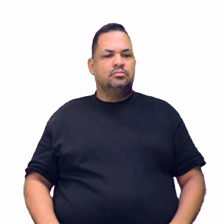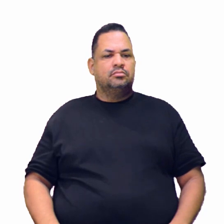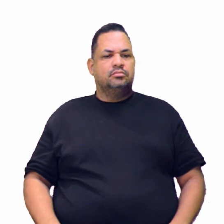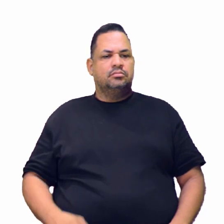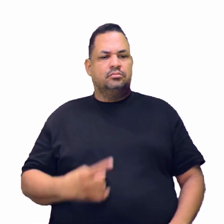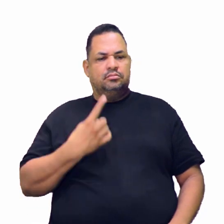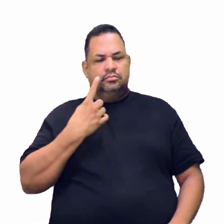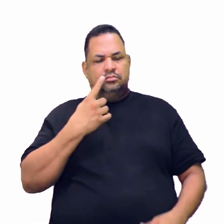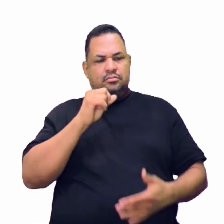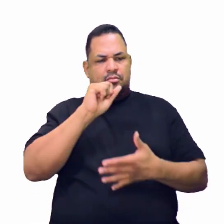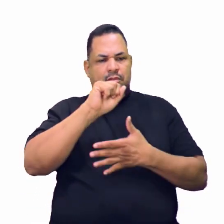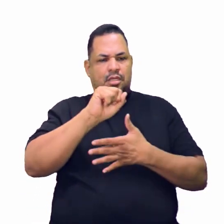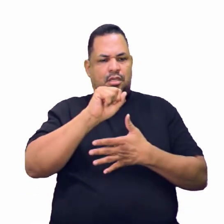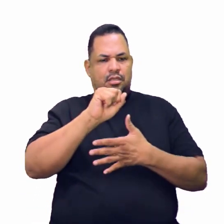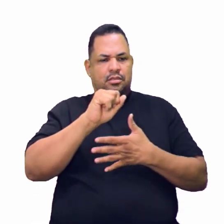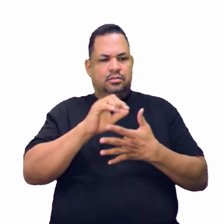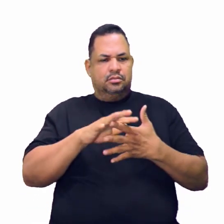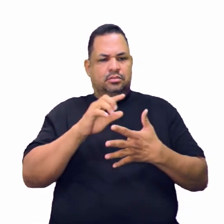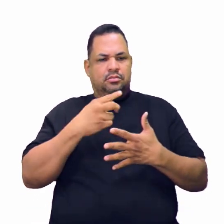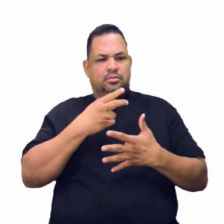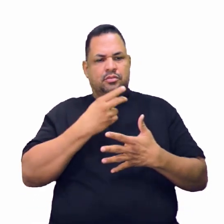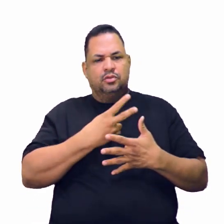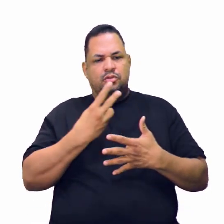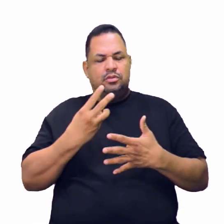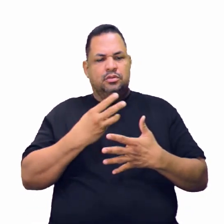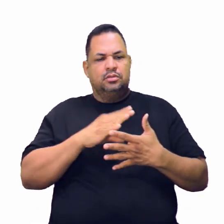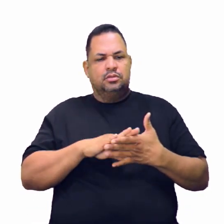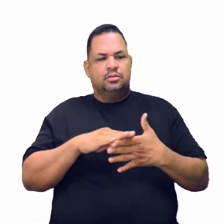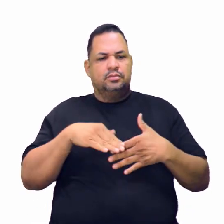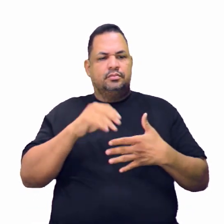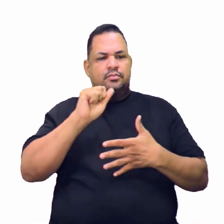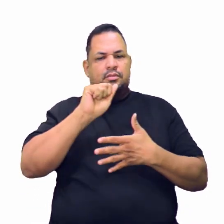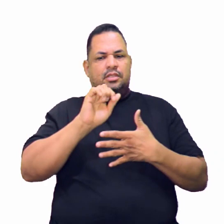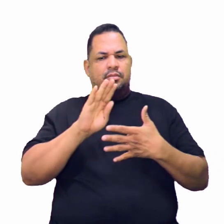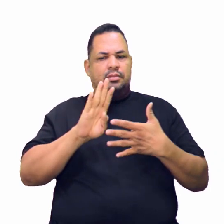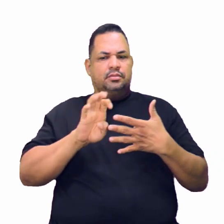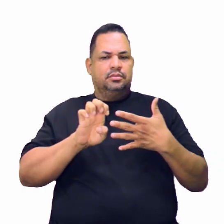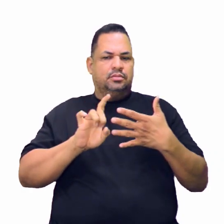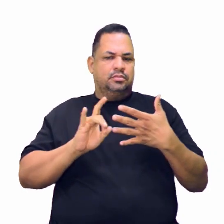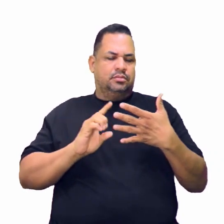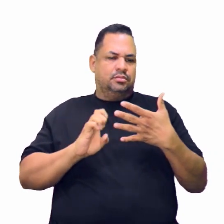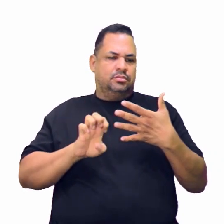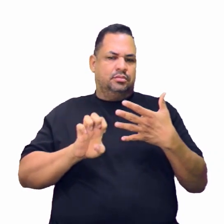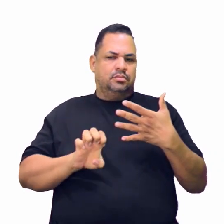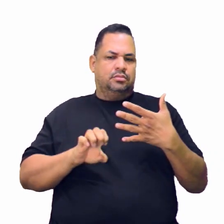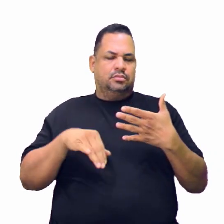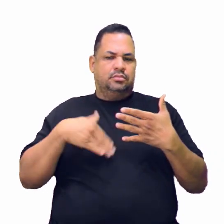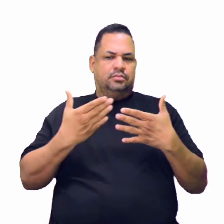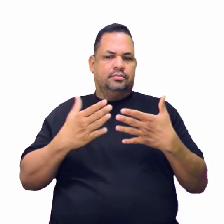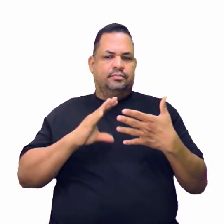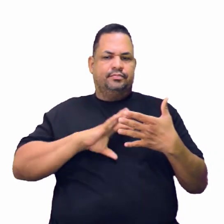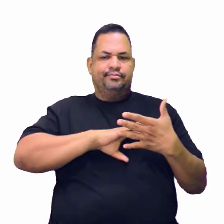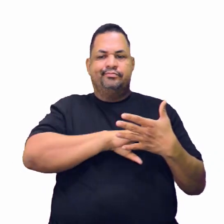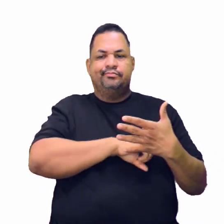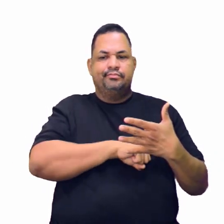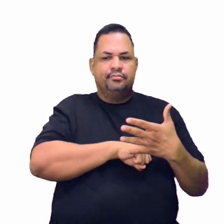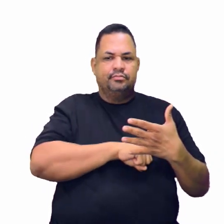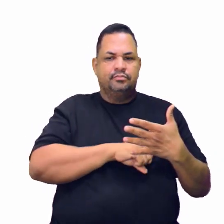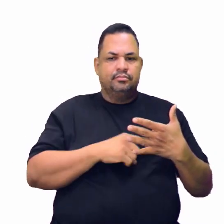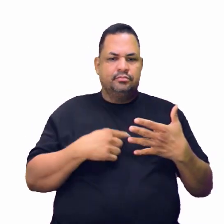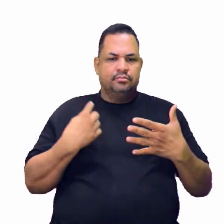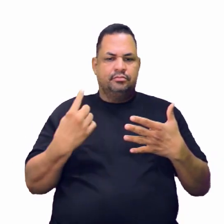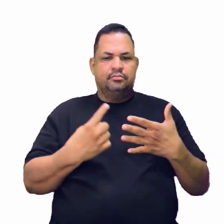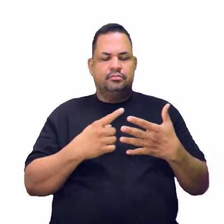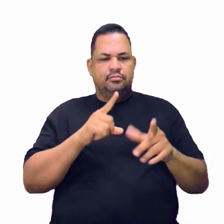tá certa? A 2, a 3, a 4? Qual a alternativa? A, B, C, D ou E, amados? Nós temos